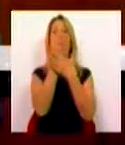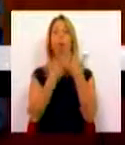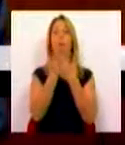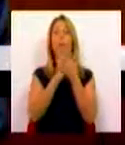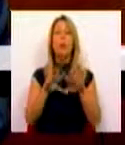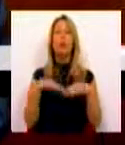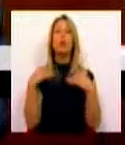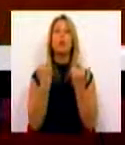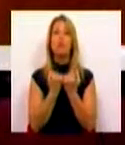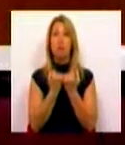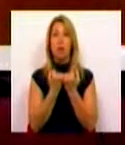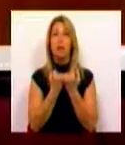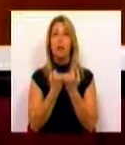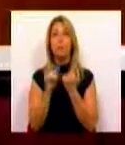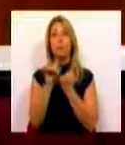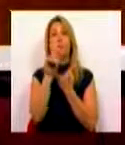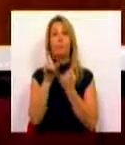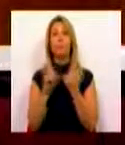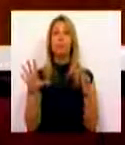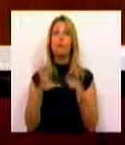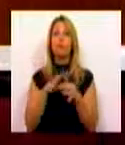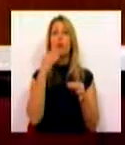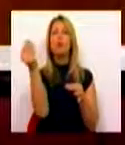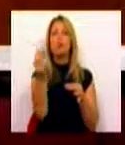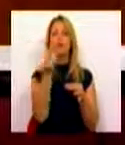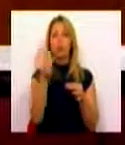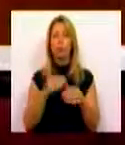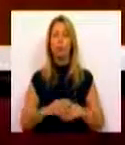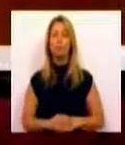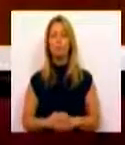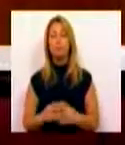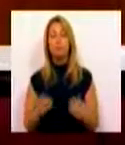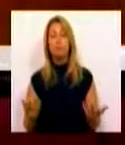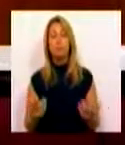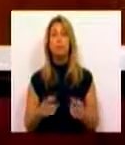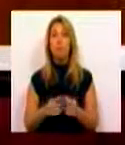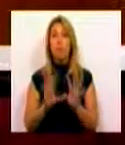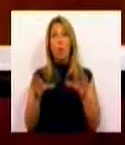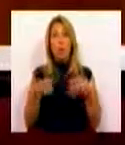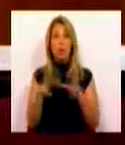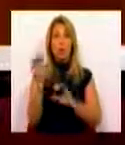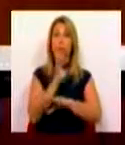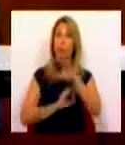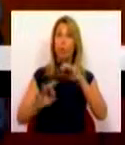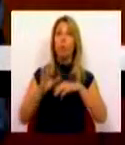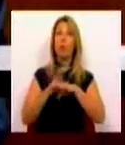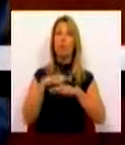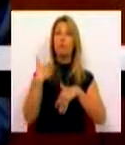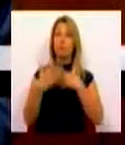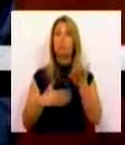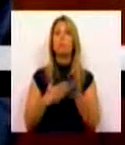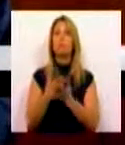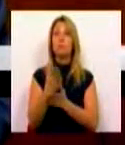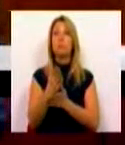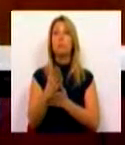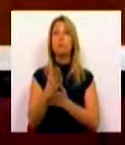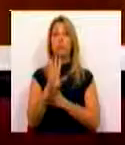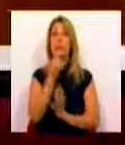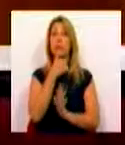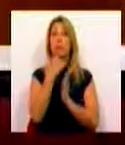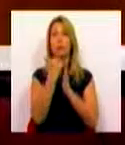social e as questões relativas à juventude. É um Conselho Europeu que prosseguirá o roteiro definido